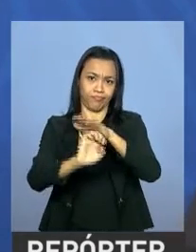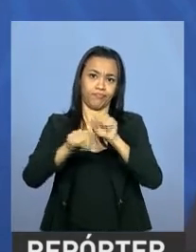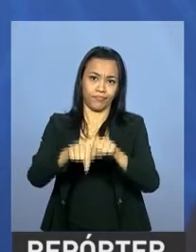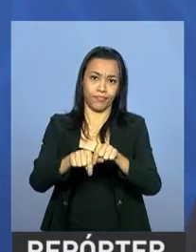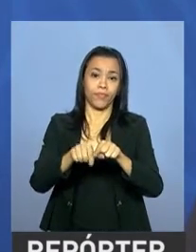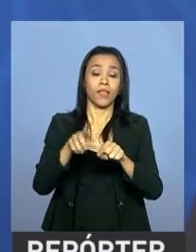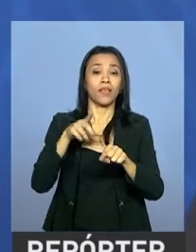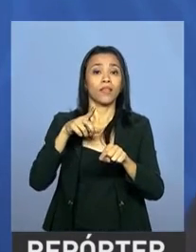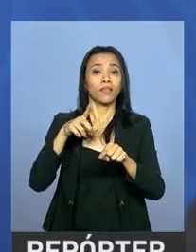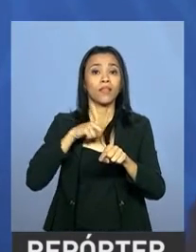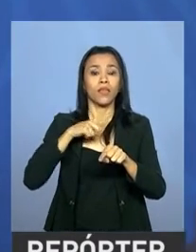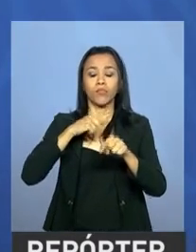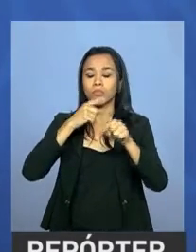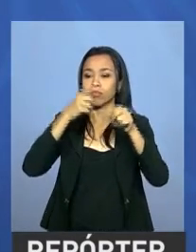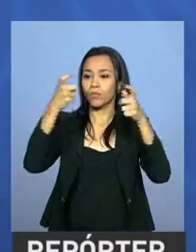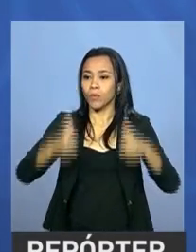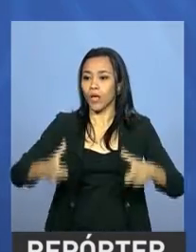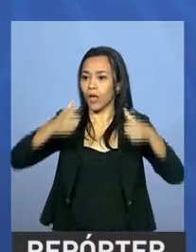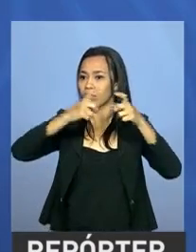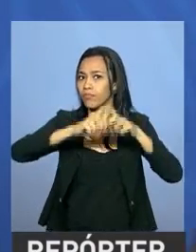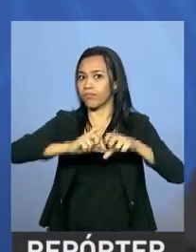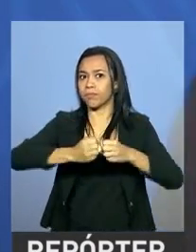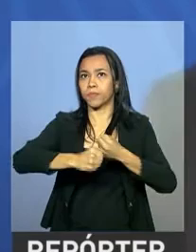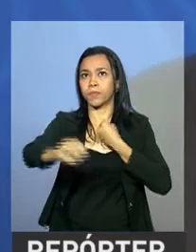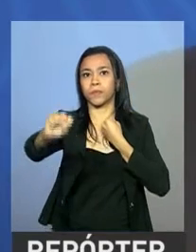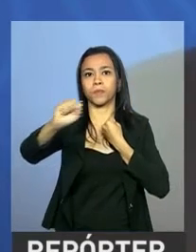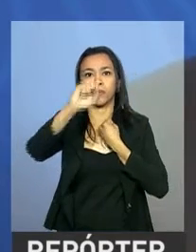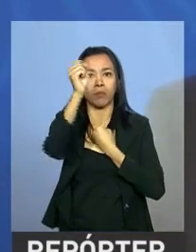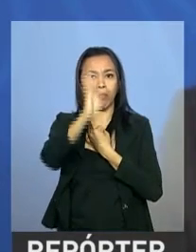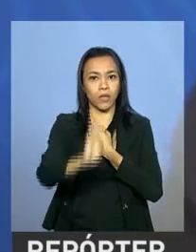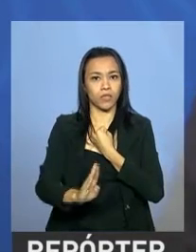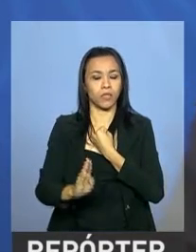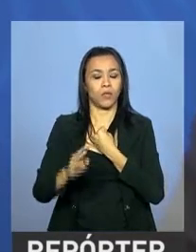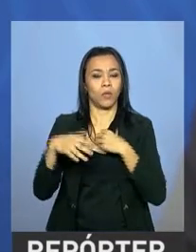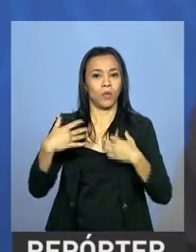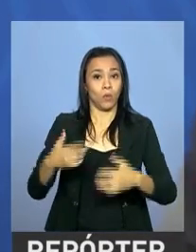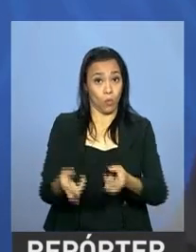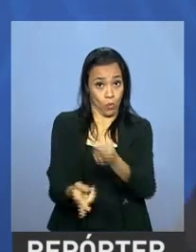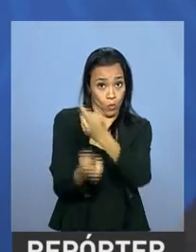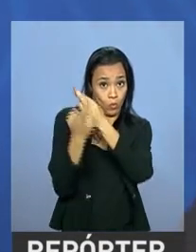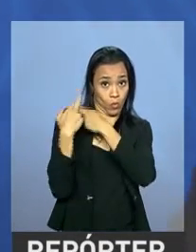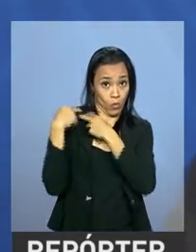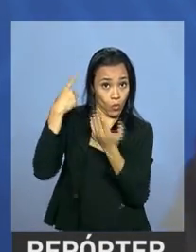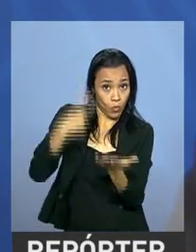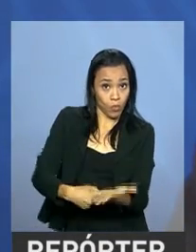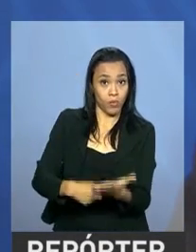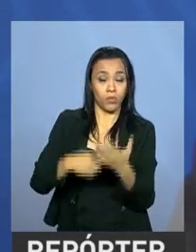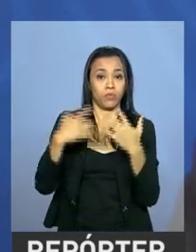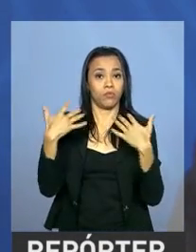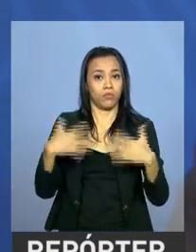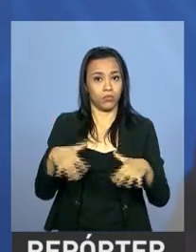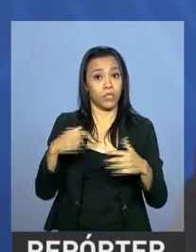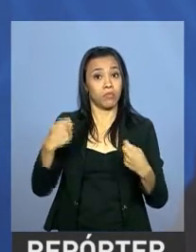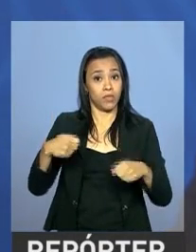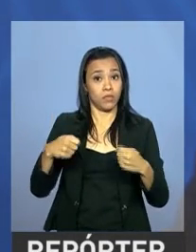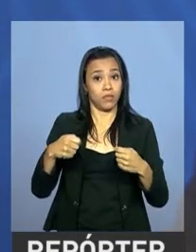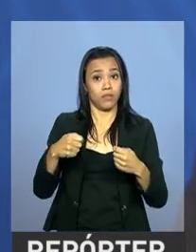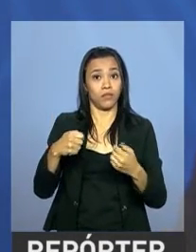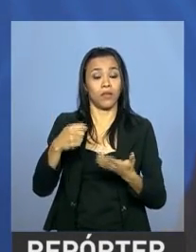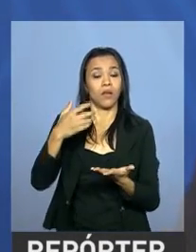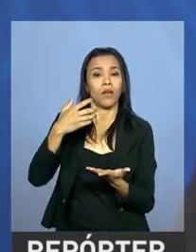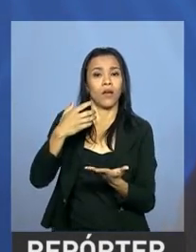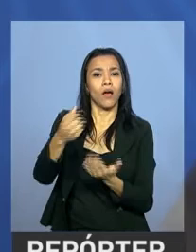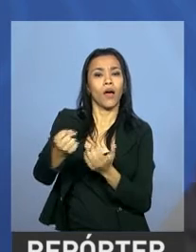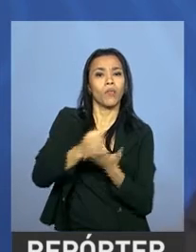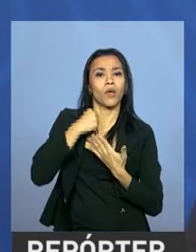espaço enorme para encher uma responsabilidade que deve ser dividida entre o governo à sociedade